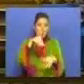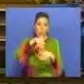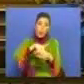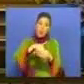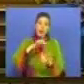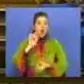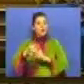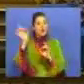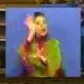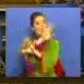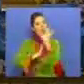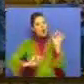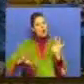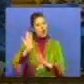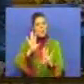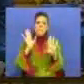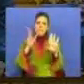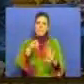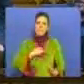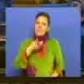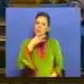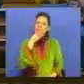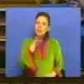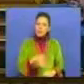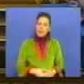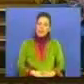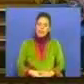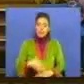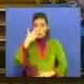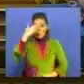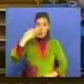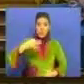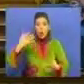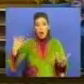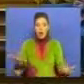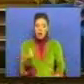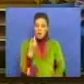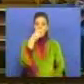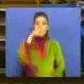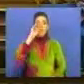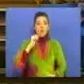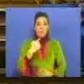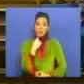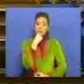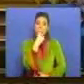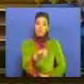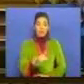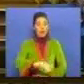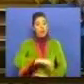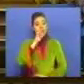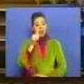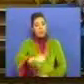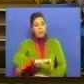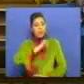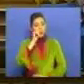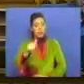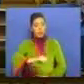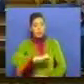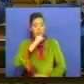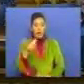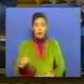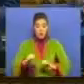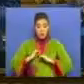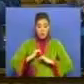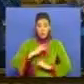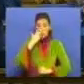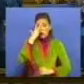Europa. Mas deixe-me dizer-lhe, por causa do moralismo que o PS invoca tão frequentemente, o nosso